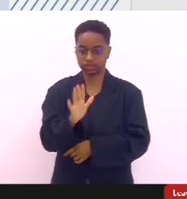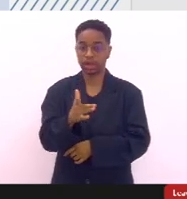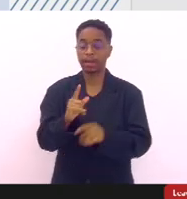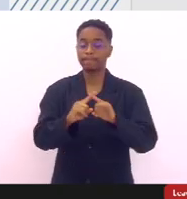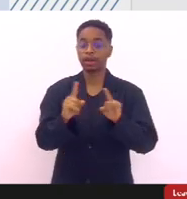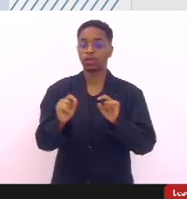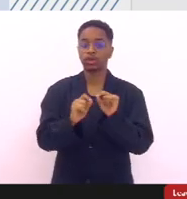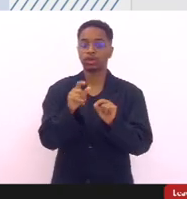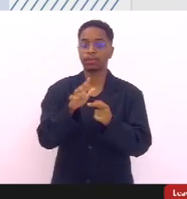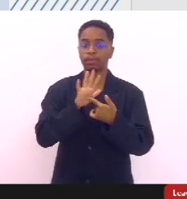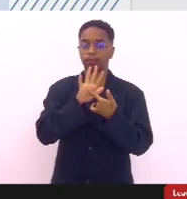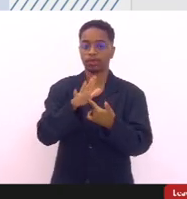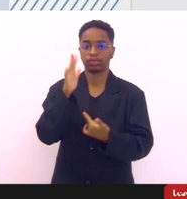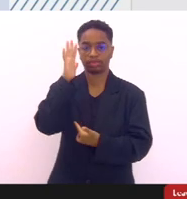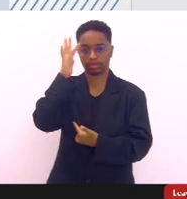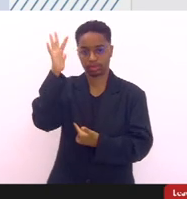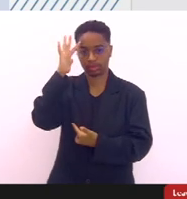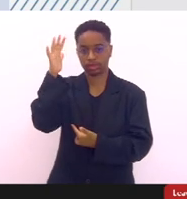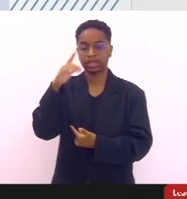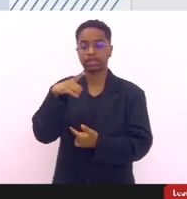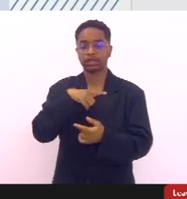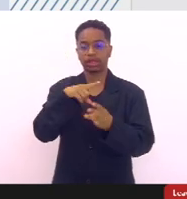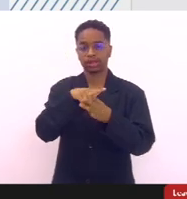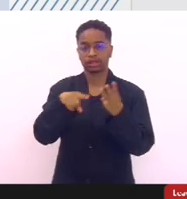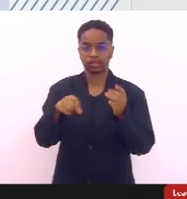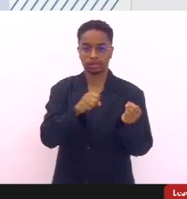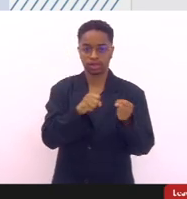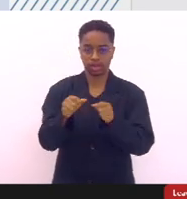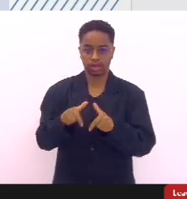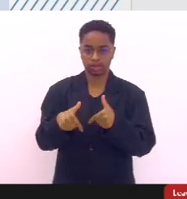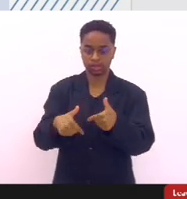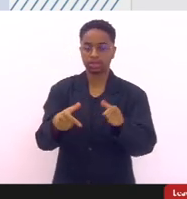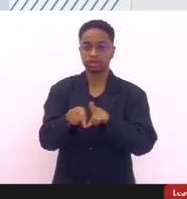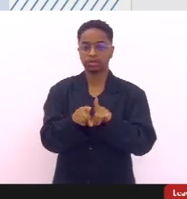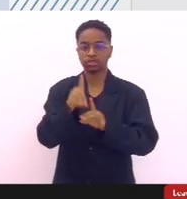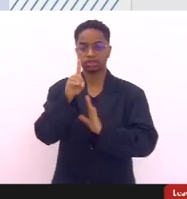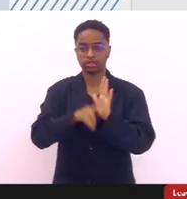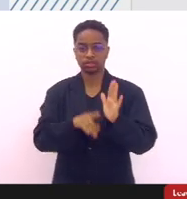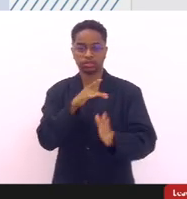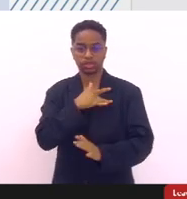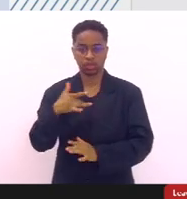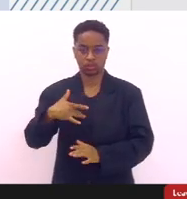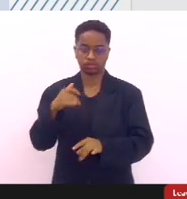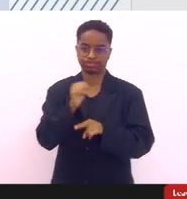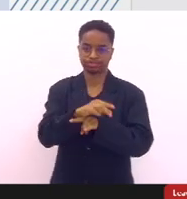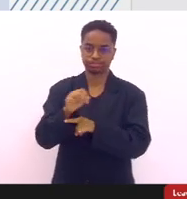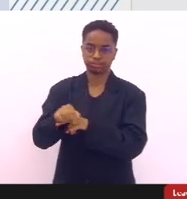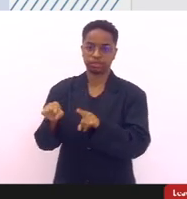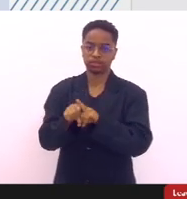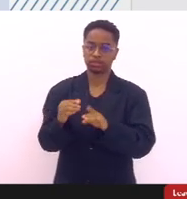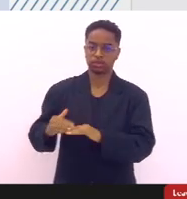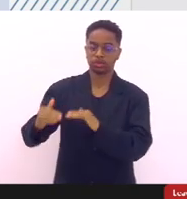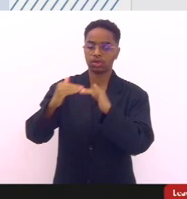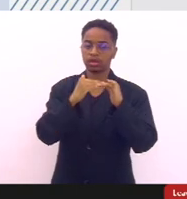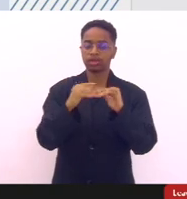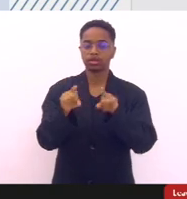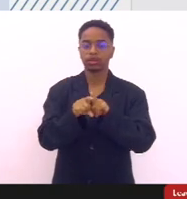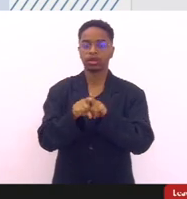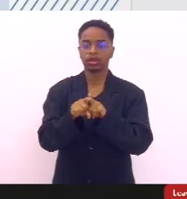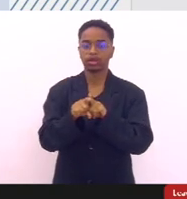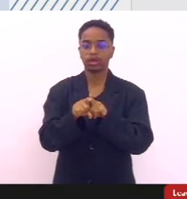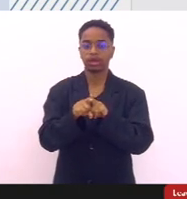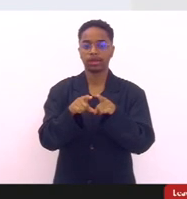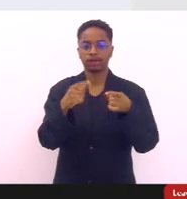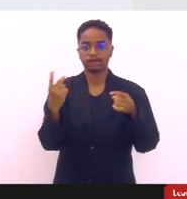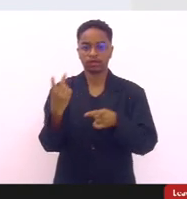teóricos dessa construção? SUS tripartite, direito à saúde, acesso e equidade, e a valorização das necessidades da população atendida e